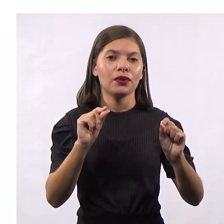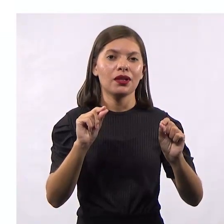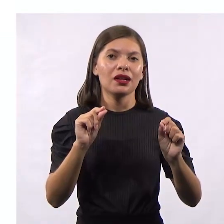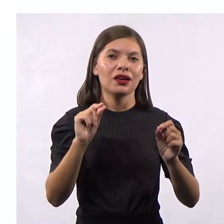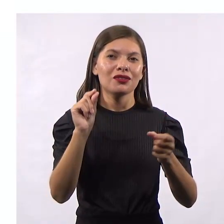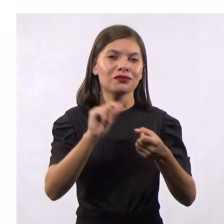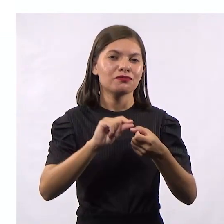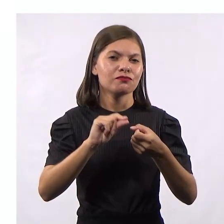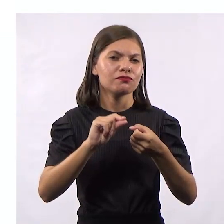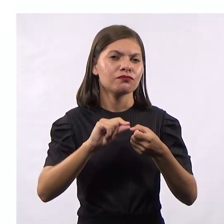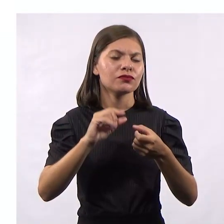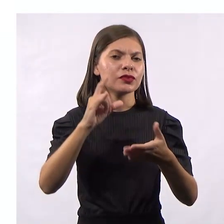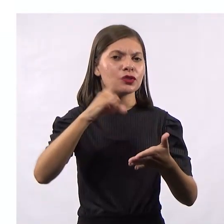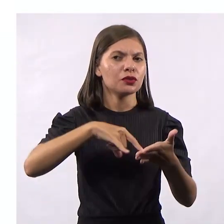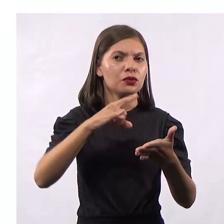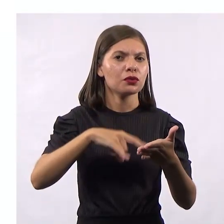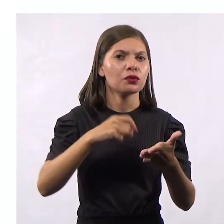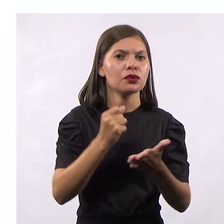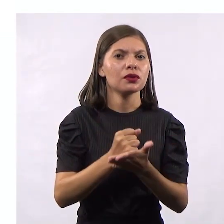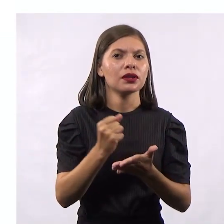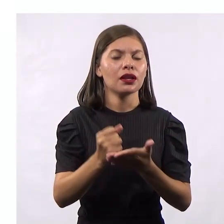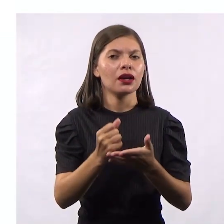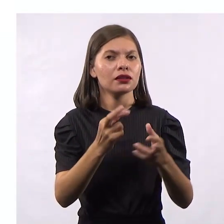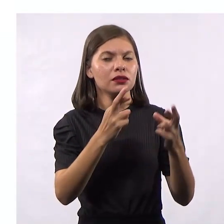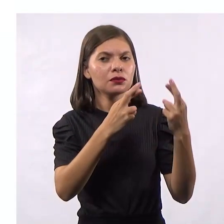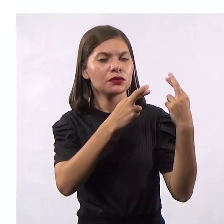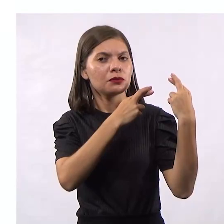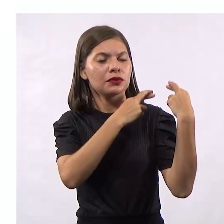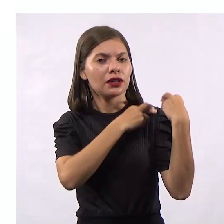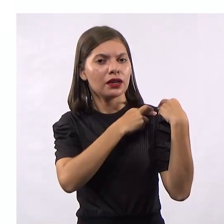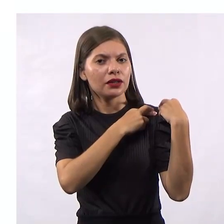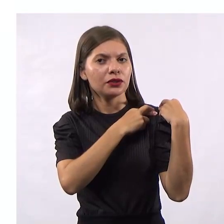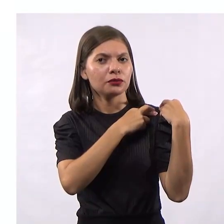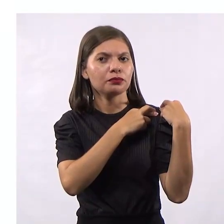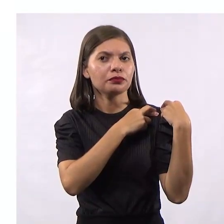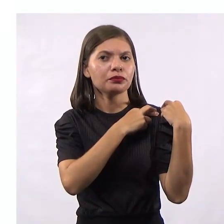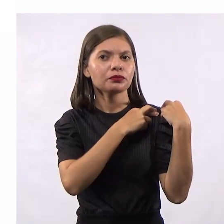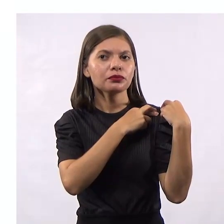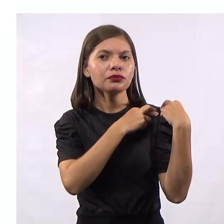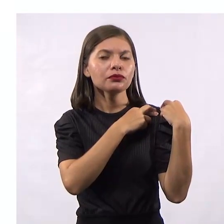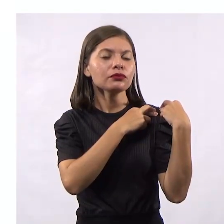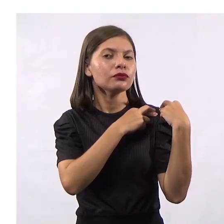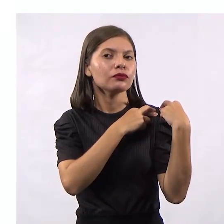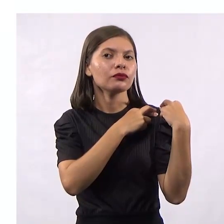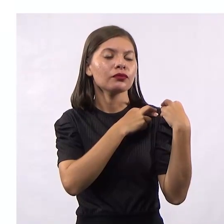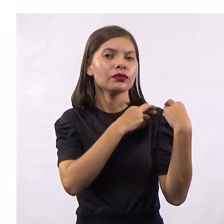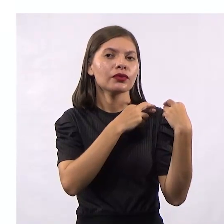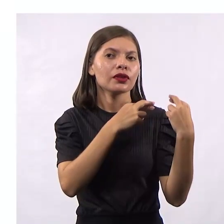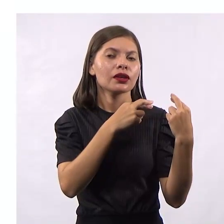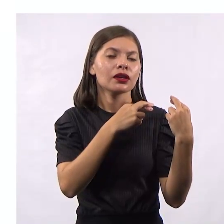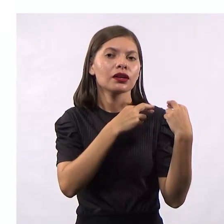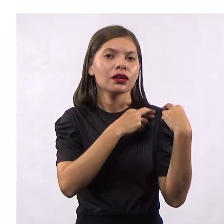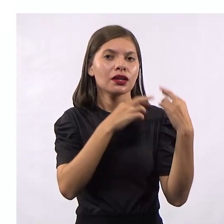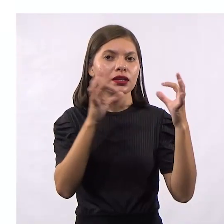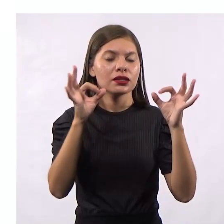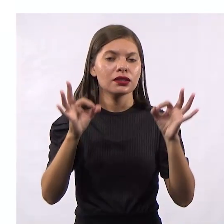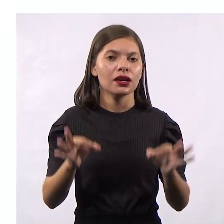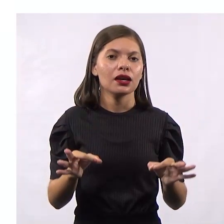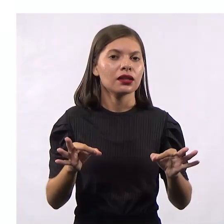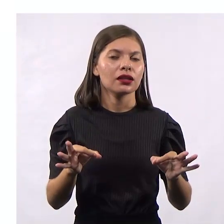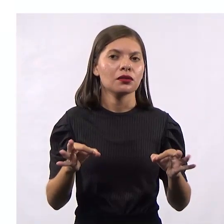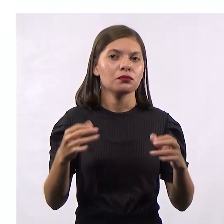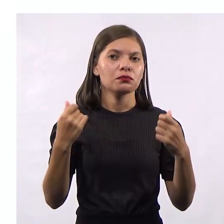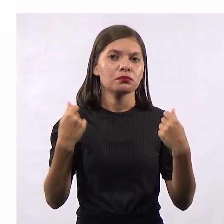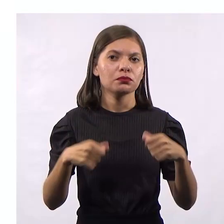na execução do contrato, né, e sem prejuízo das responsabilidades contratuais e legais, o contratado ele